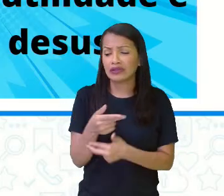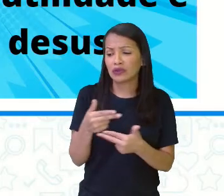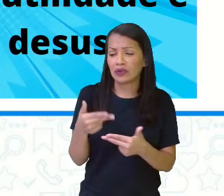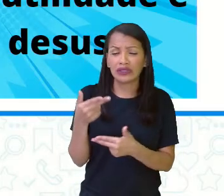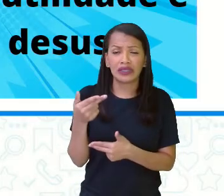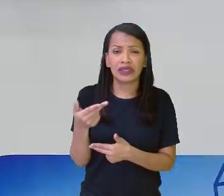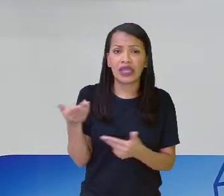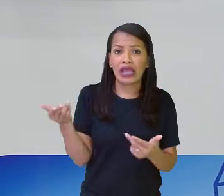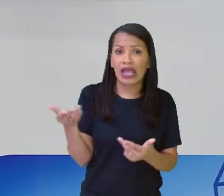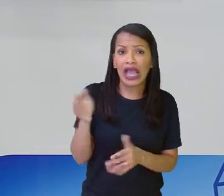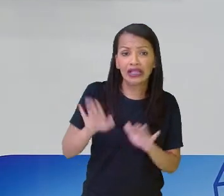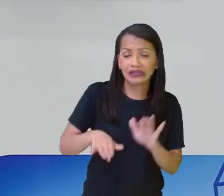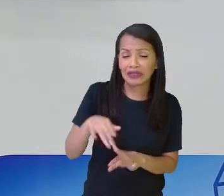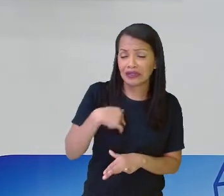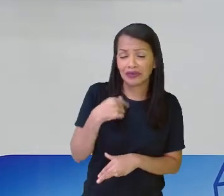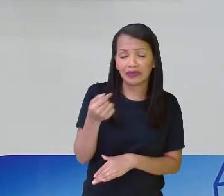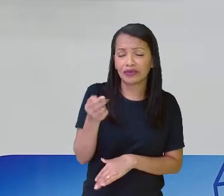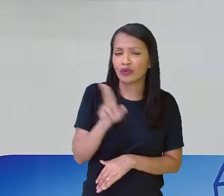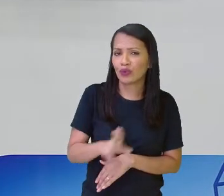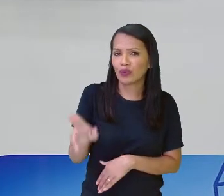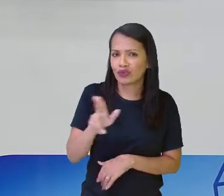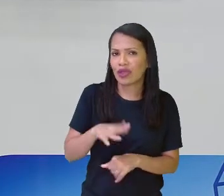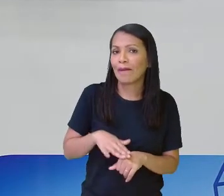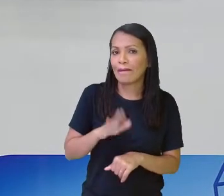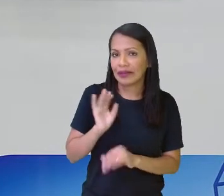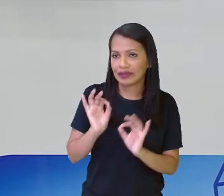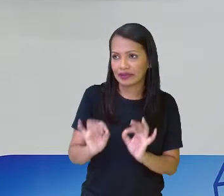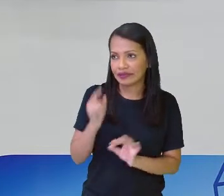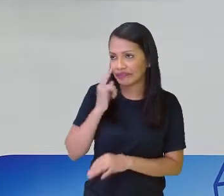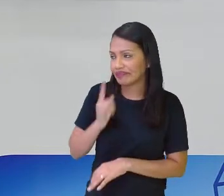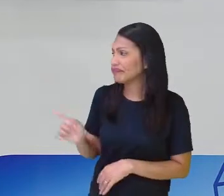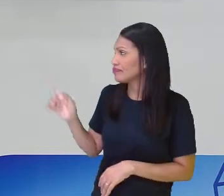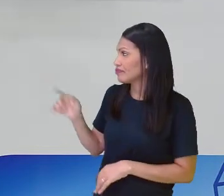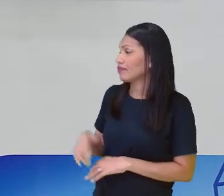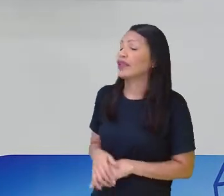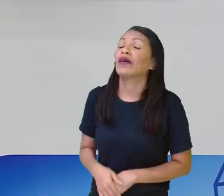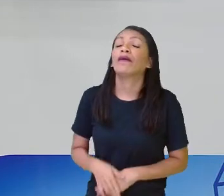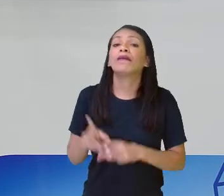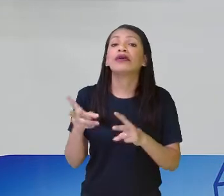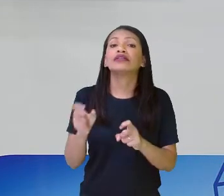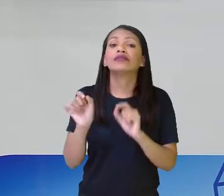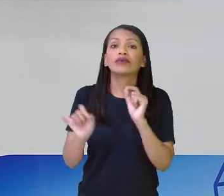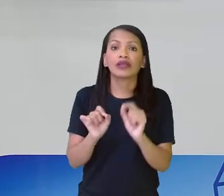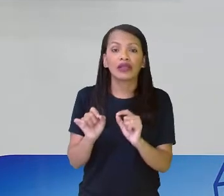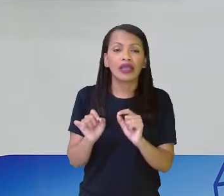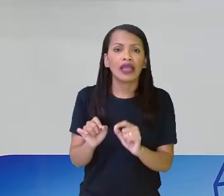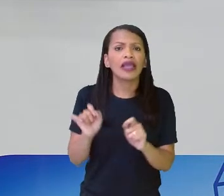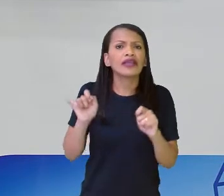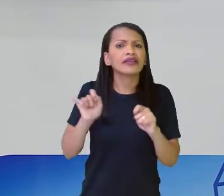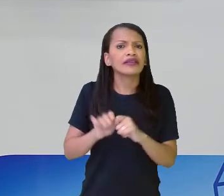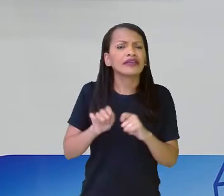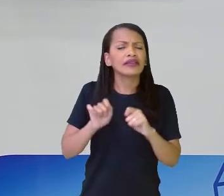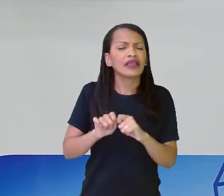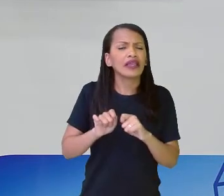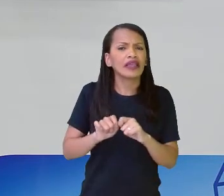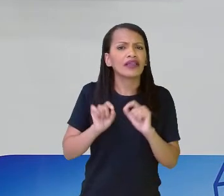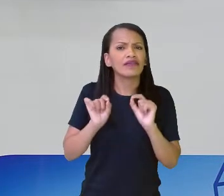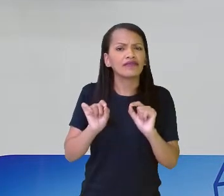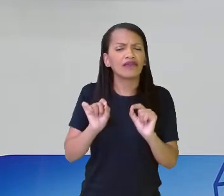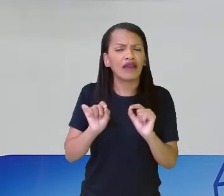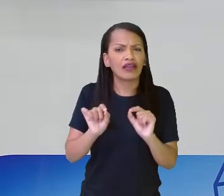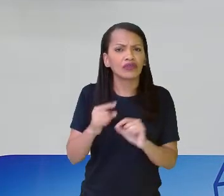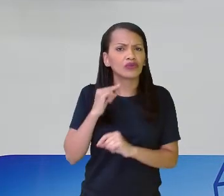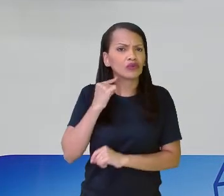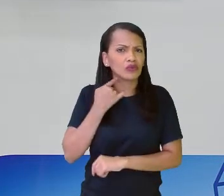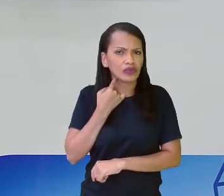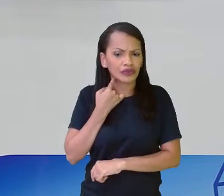veja, quando você pesquisa isso aí, você já percebeu o quê? Que quem produz lixo, quem é? Somos nós, os seres humanos.